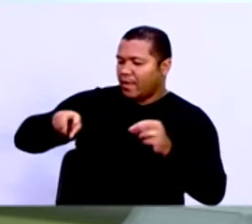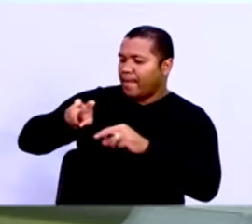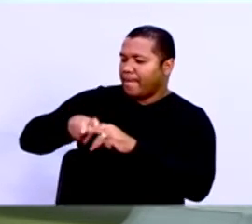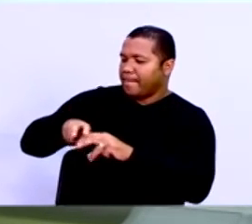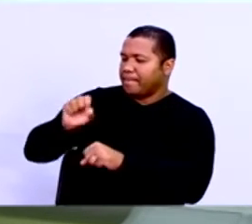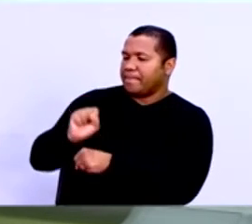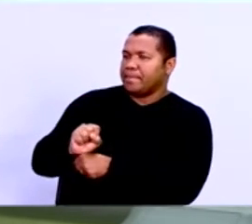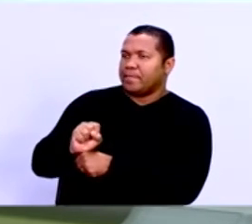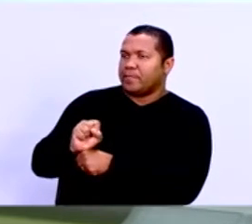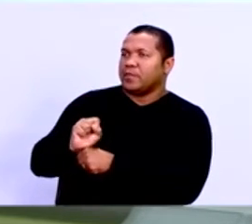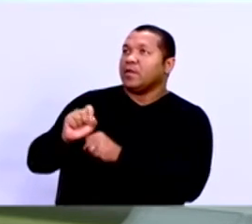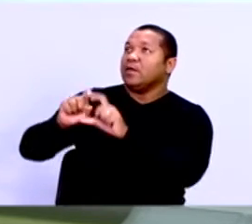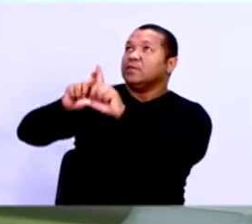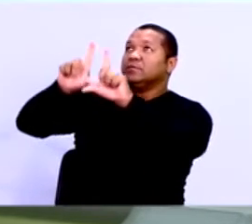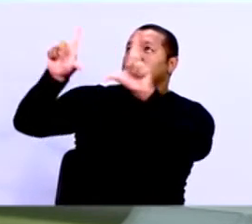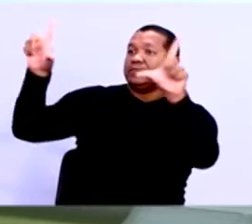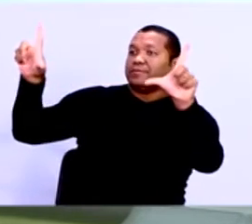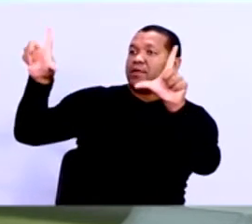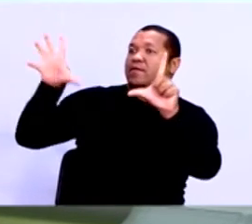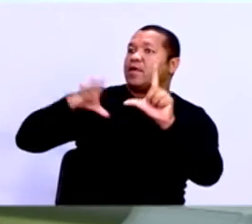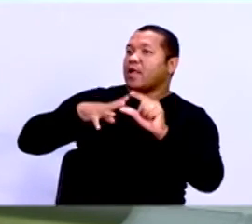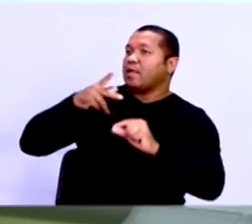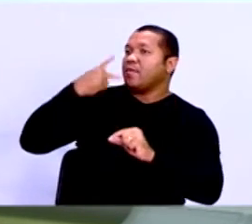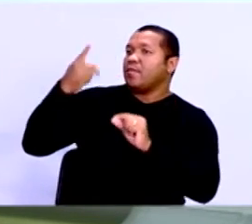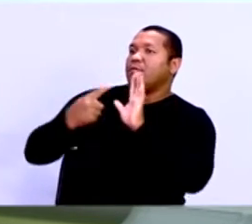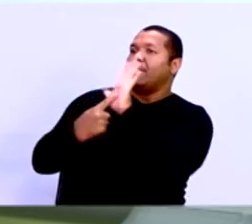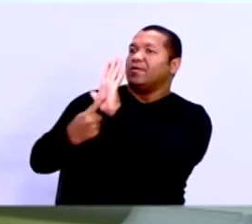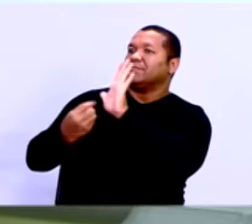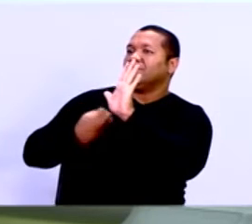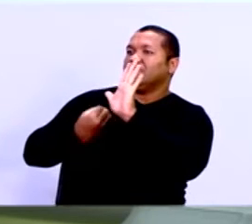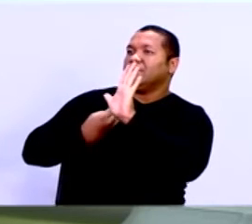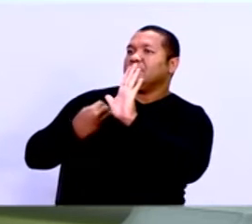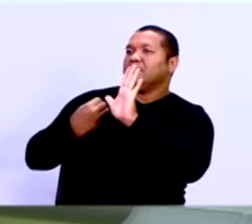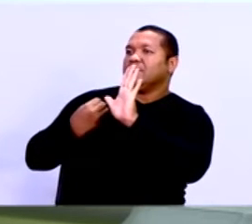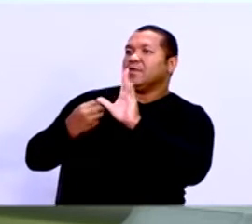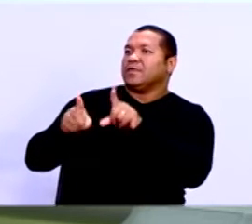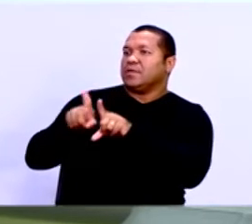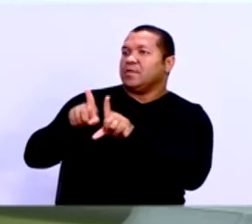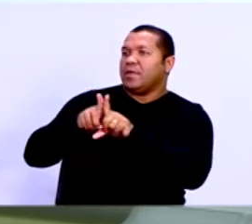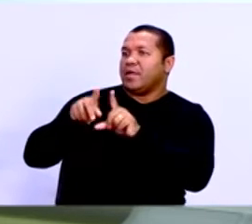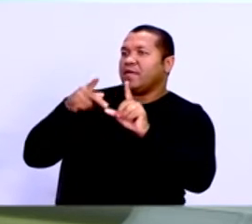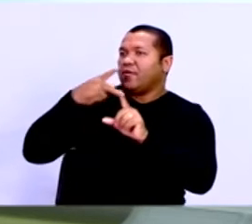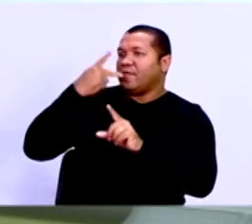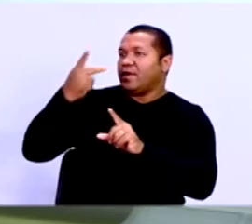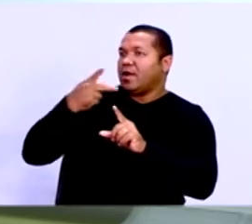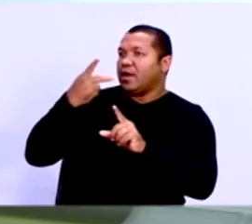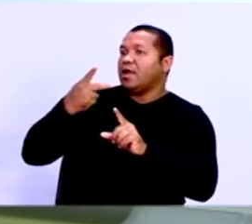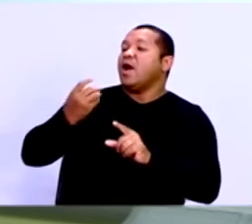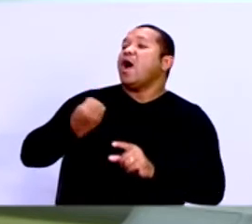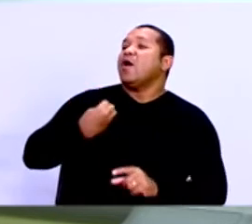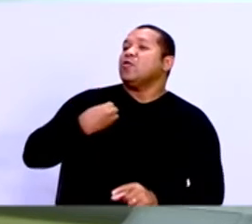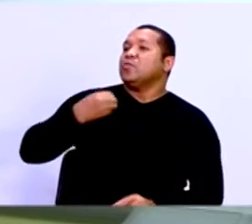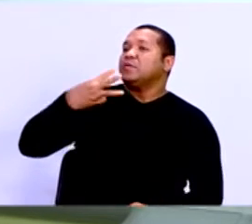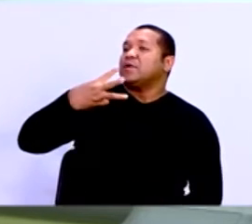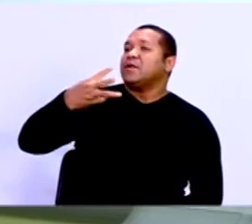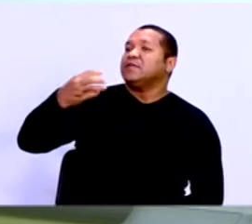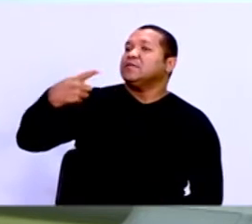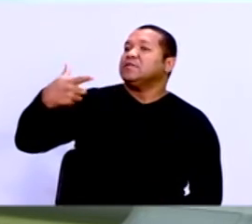fala a senha e essa é uma também uma tv que verbaliza então ela vai dizer a senha